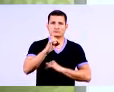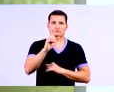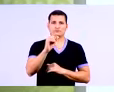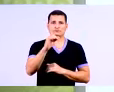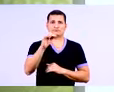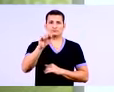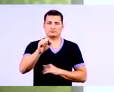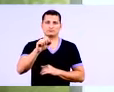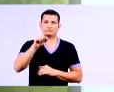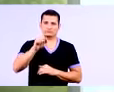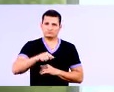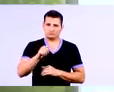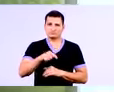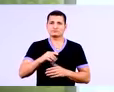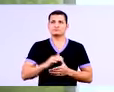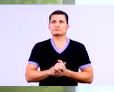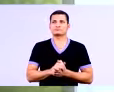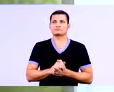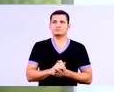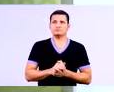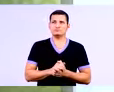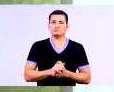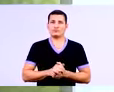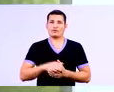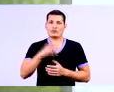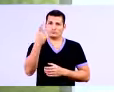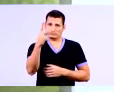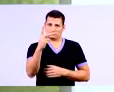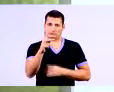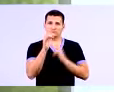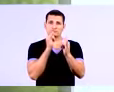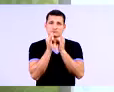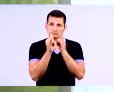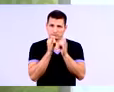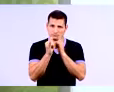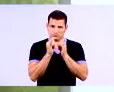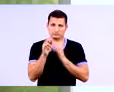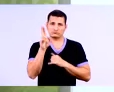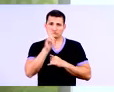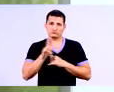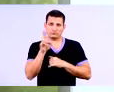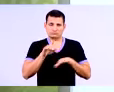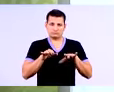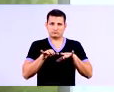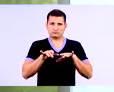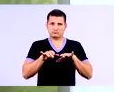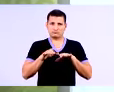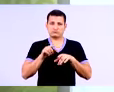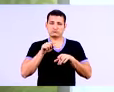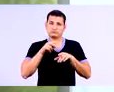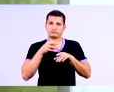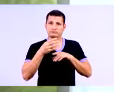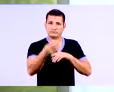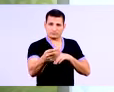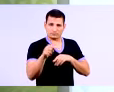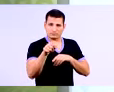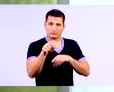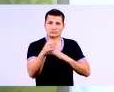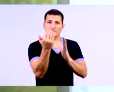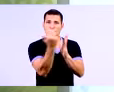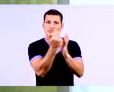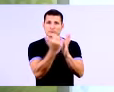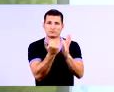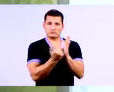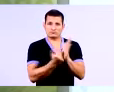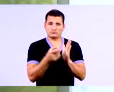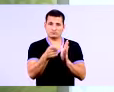Entrada de dados é o recebimento da sua informação como usuário pelo programa. O programa precisa